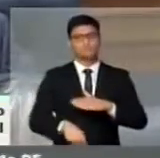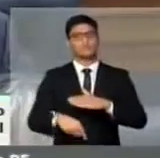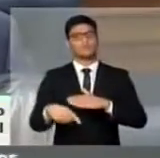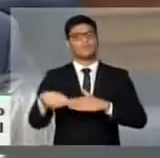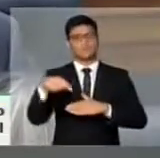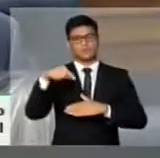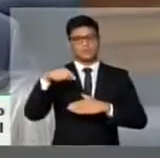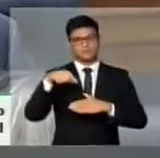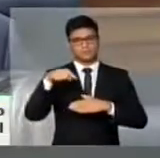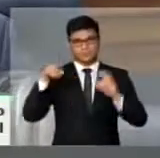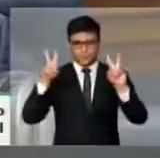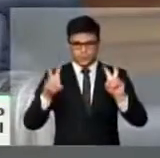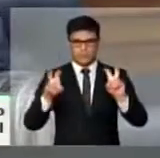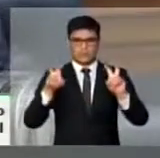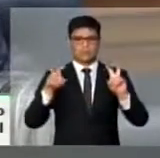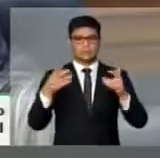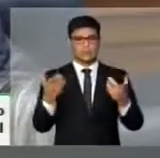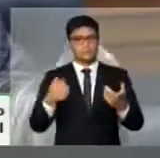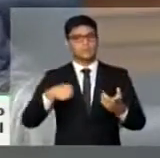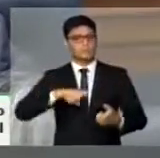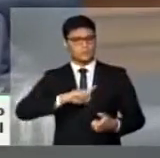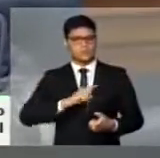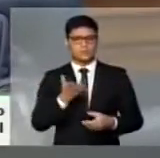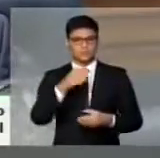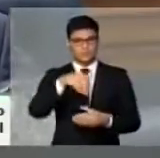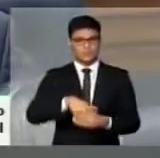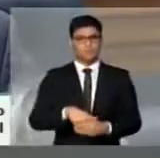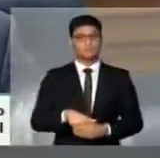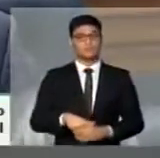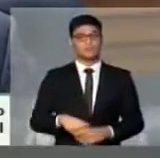tema. Então, por esse motivo, nós queremos votar